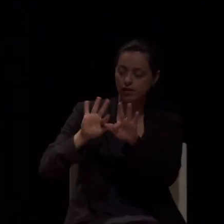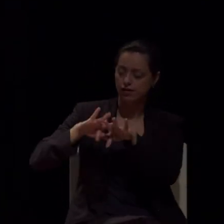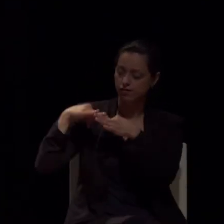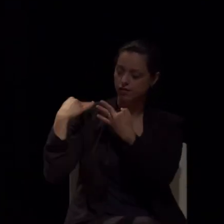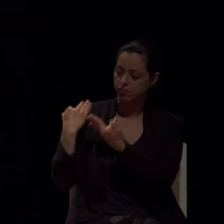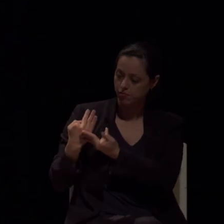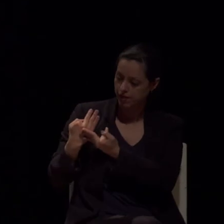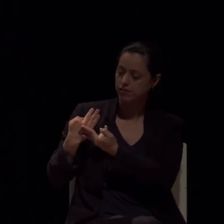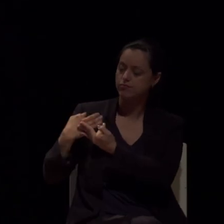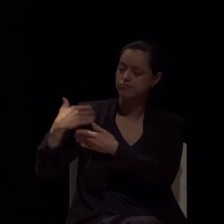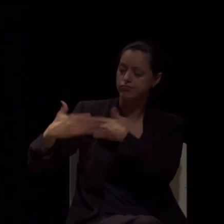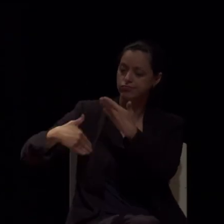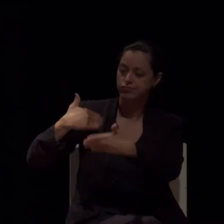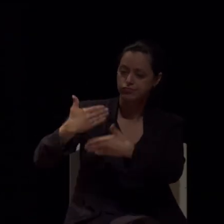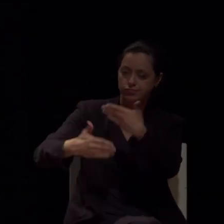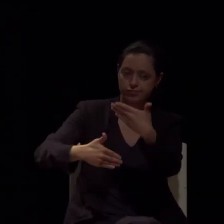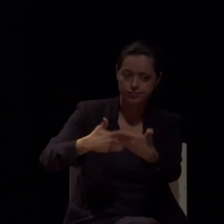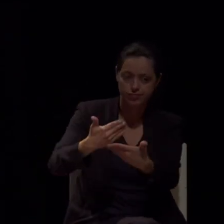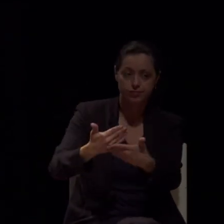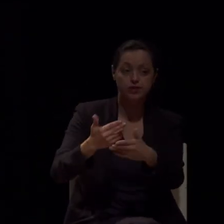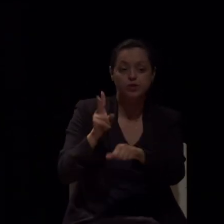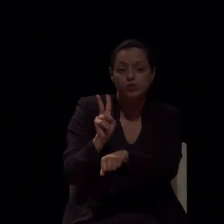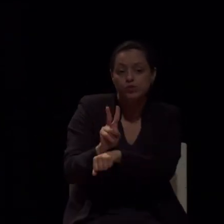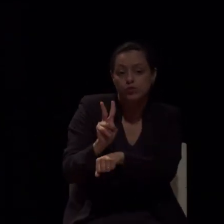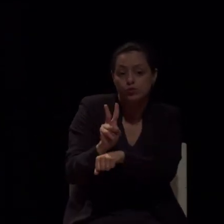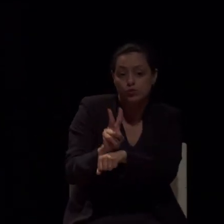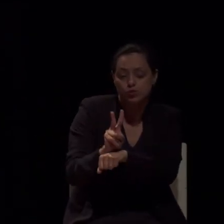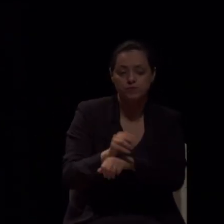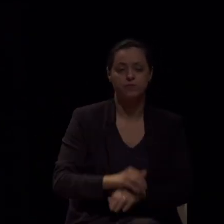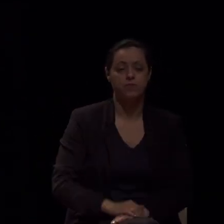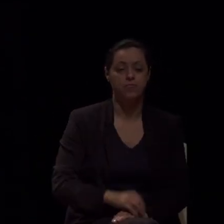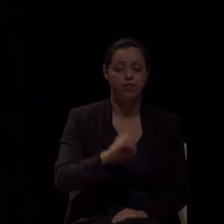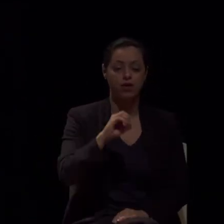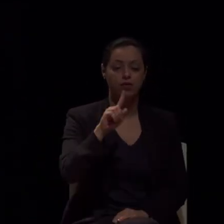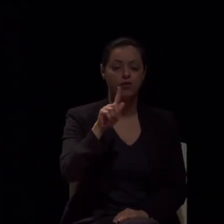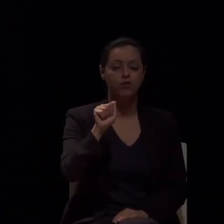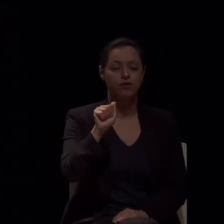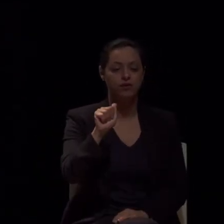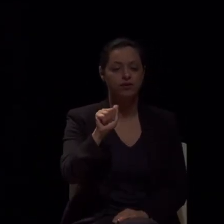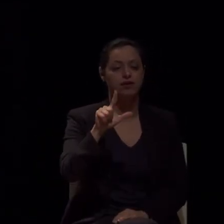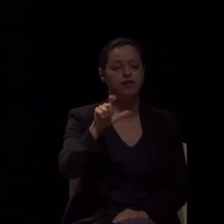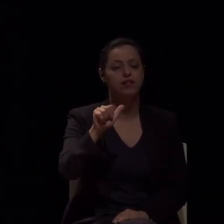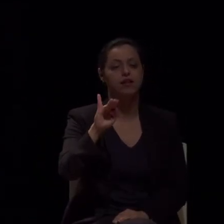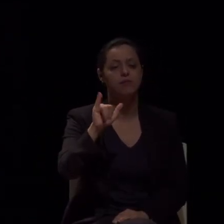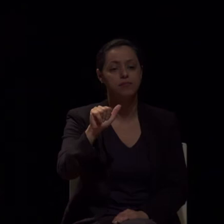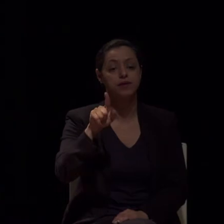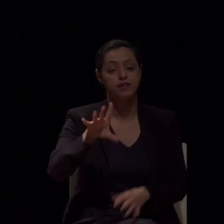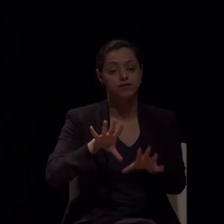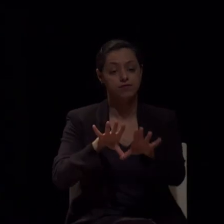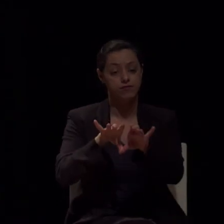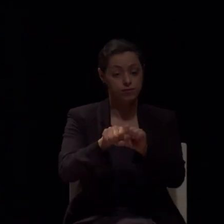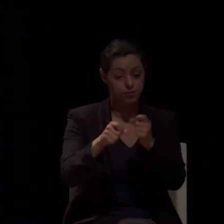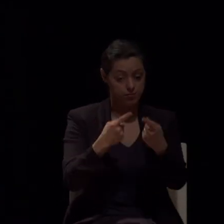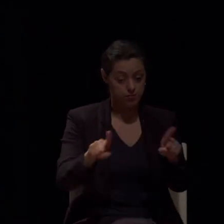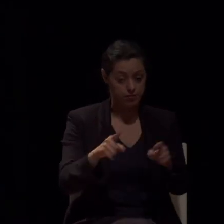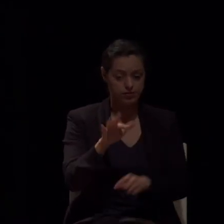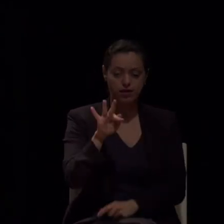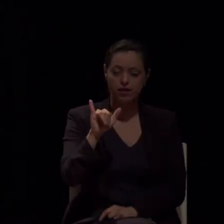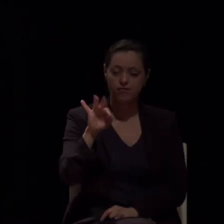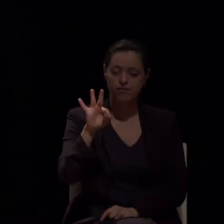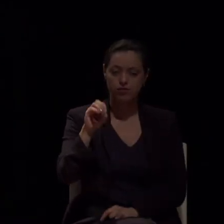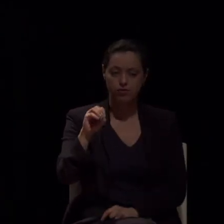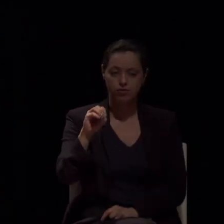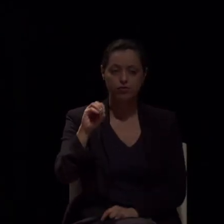negra no brasil hogan abin é graduado em música pela fita o vasco professor e